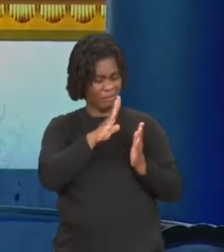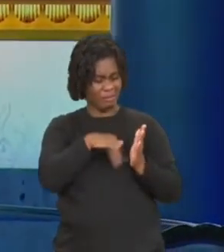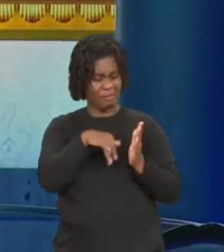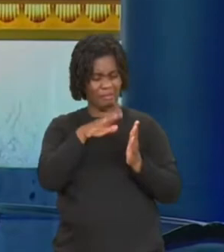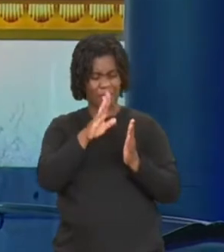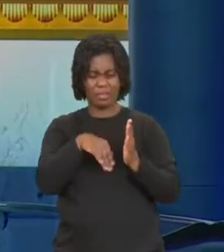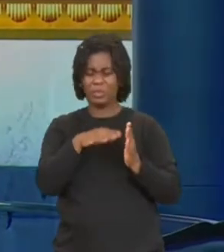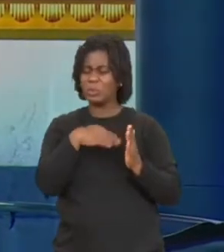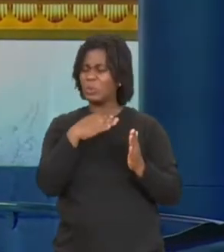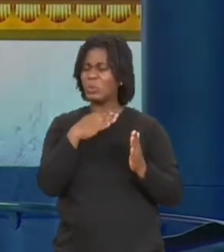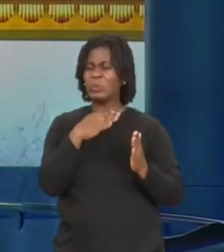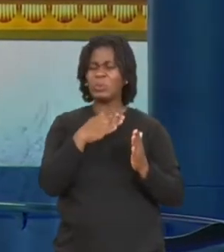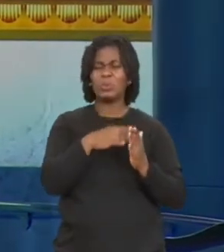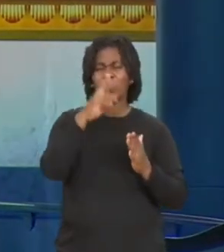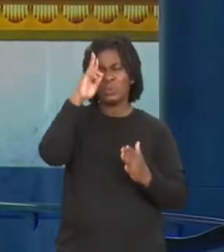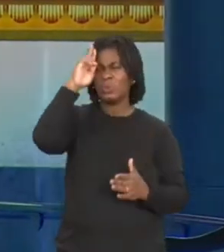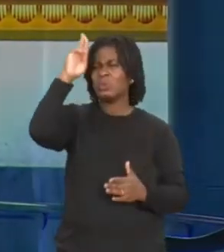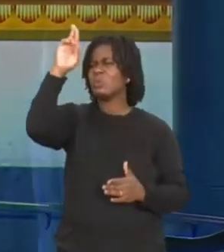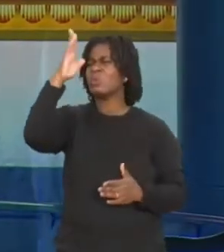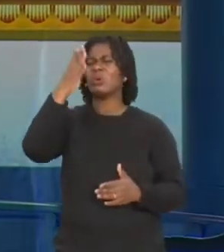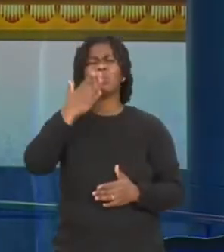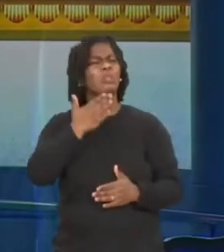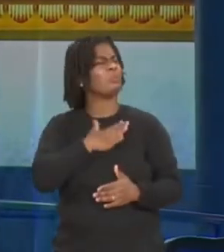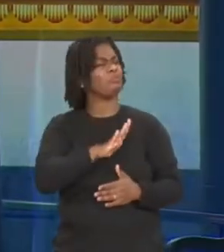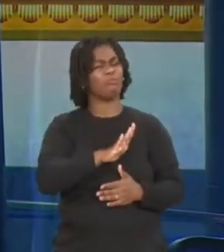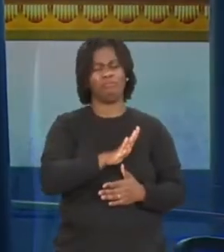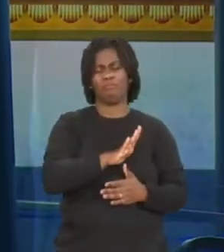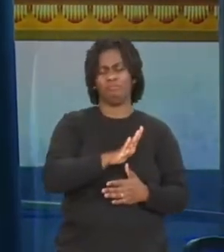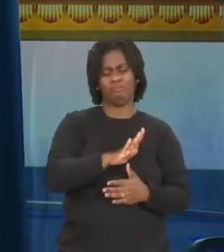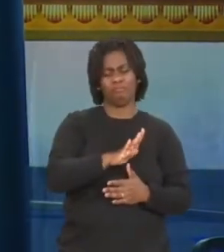Tudo que não te agrada.